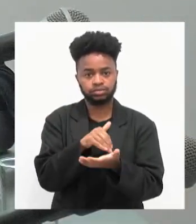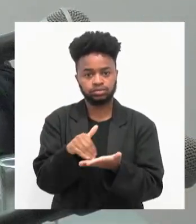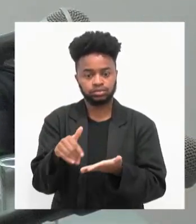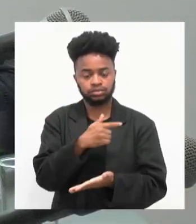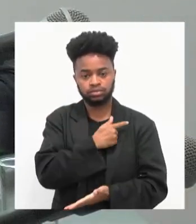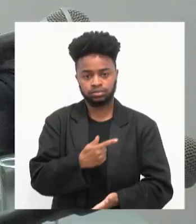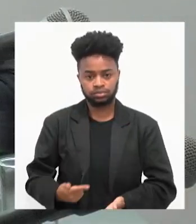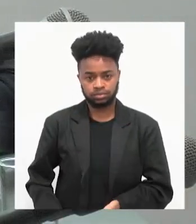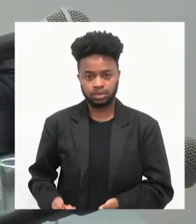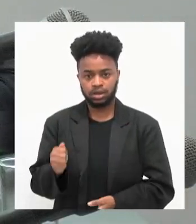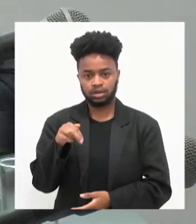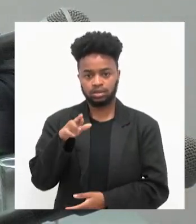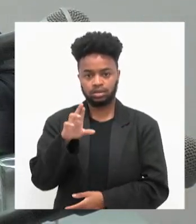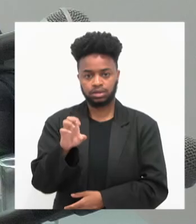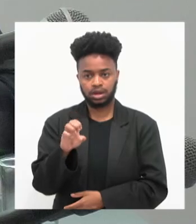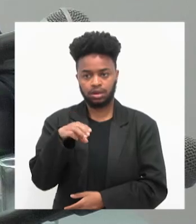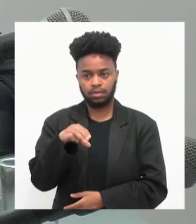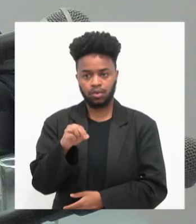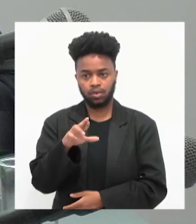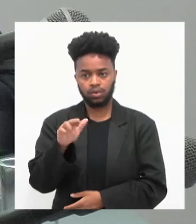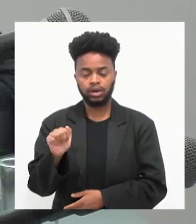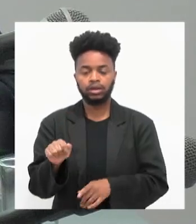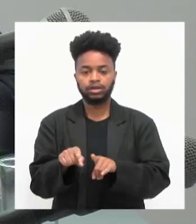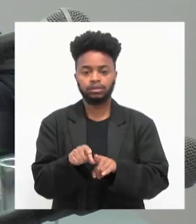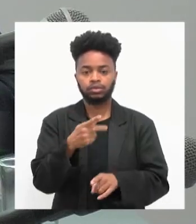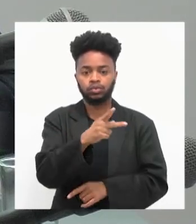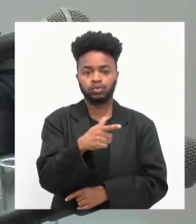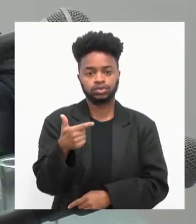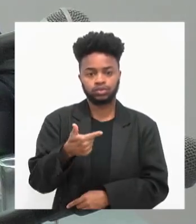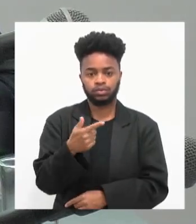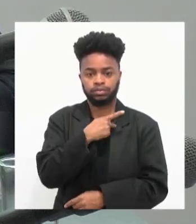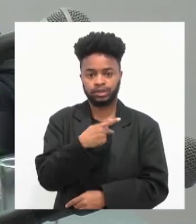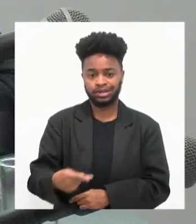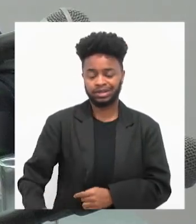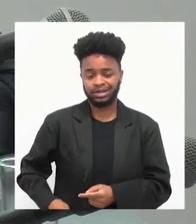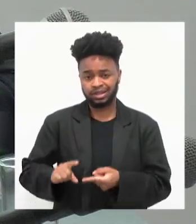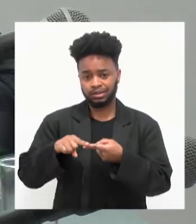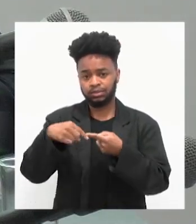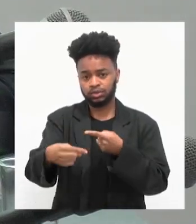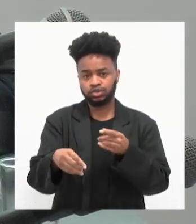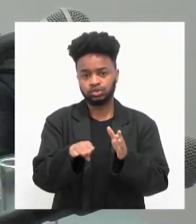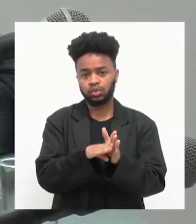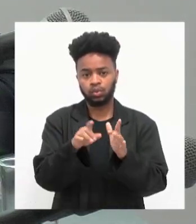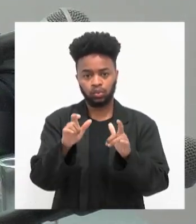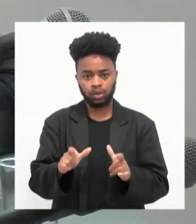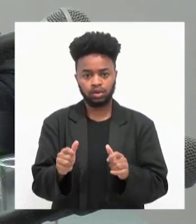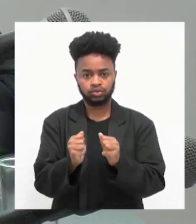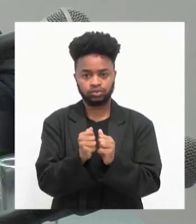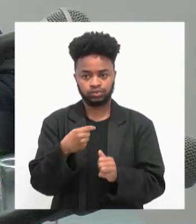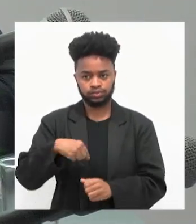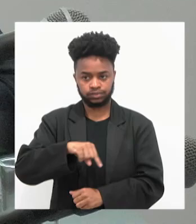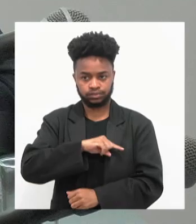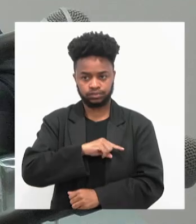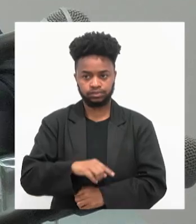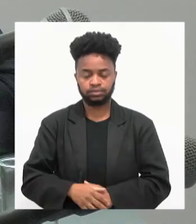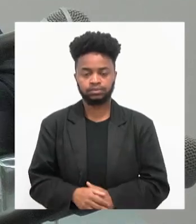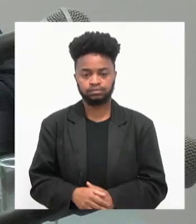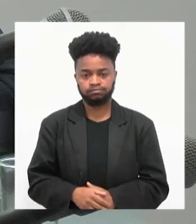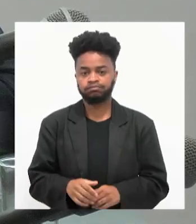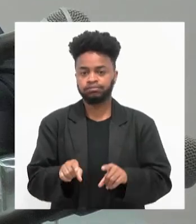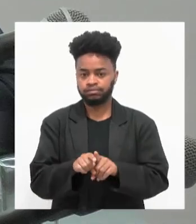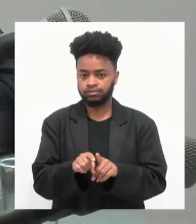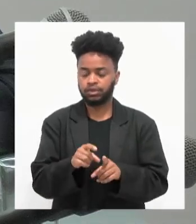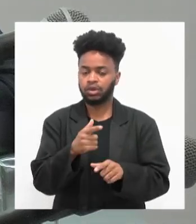André Moura, e a sua vice-presidente, poucos minutos depois, chegou ao local lá conosco. Por sinal, e montou, muito